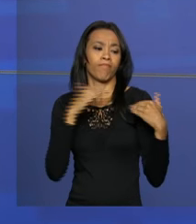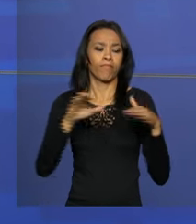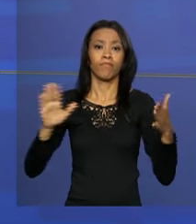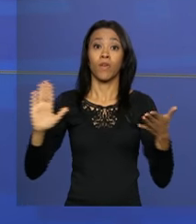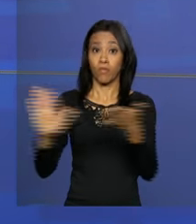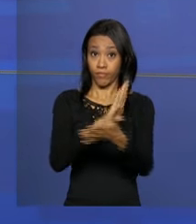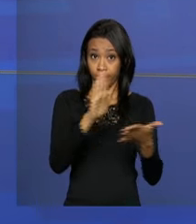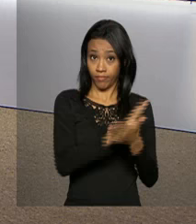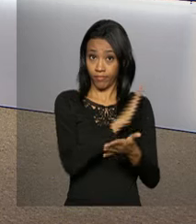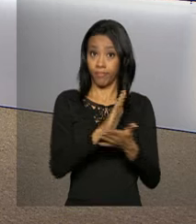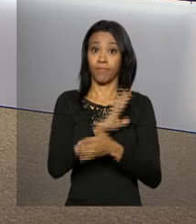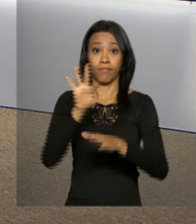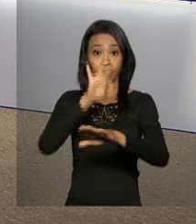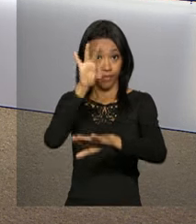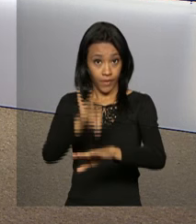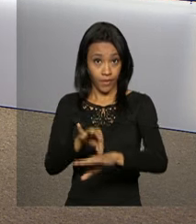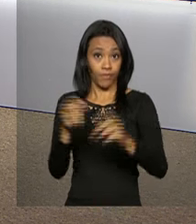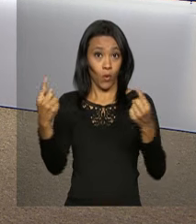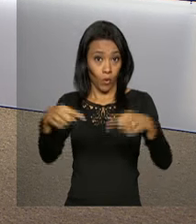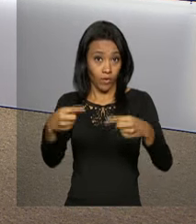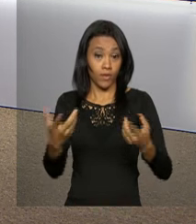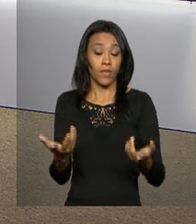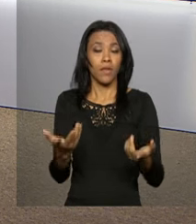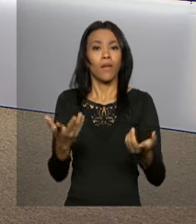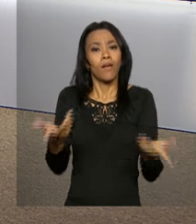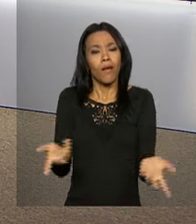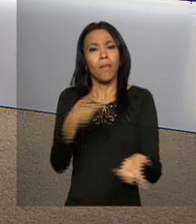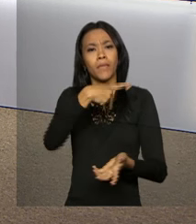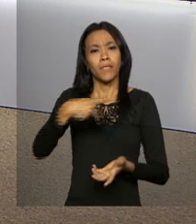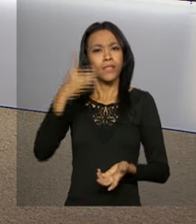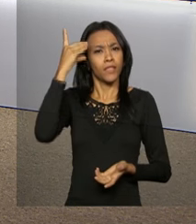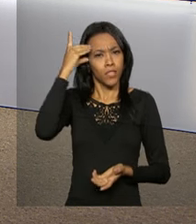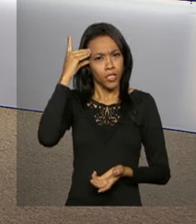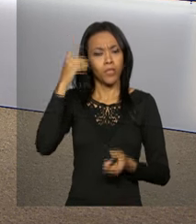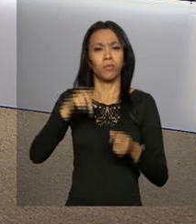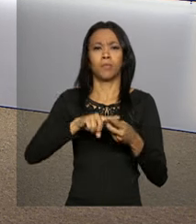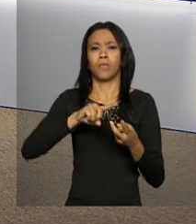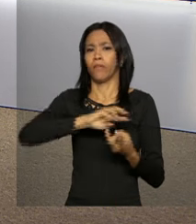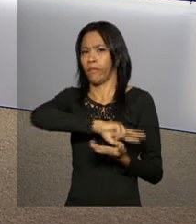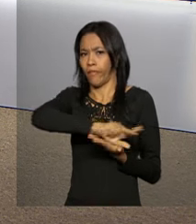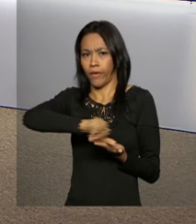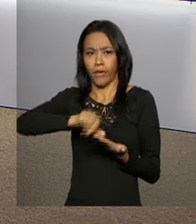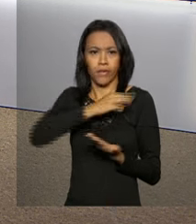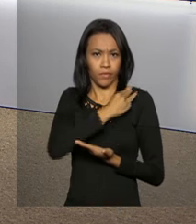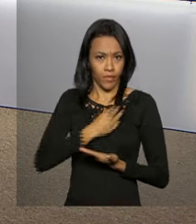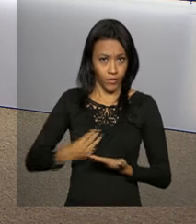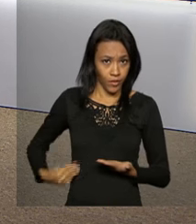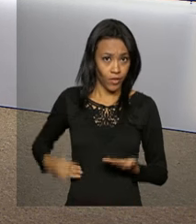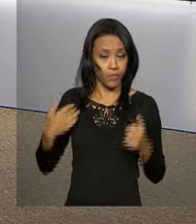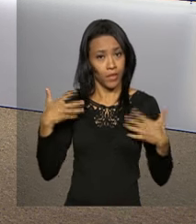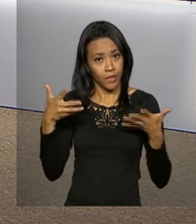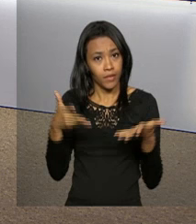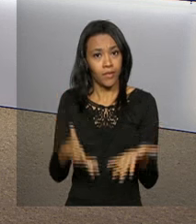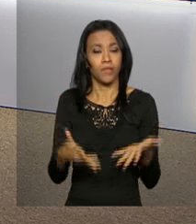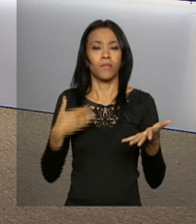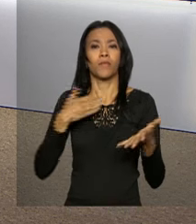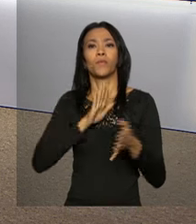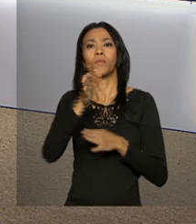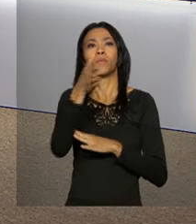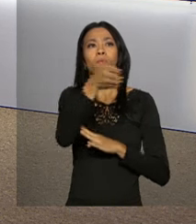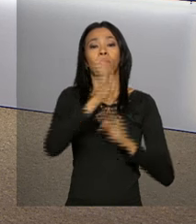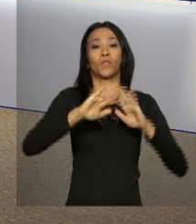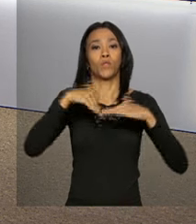Educação contra o Zika. A presidenta Dilma Rousseff e ministros participam das atividades de conscientização em escolas